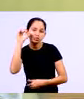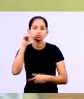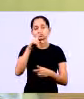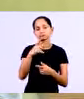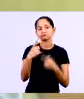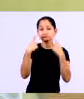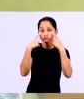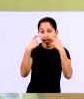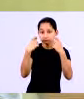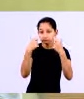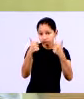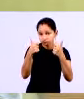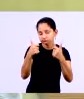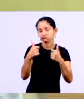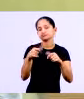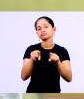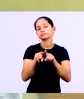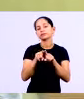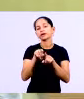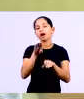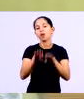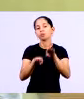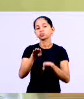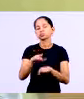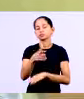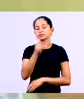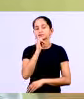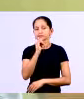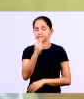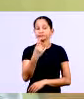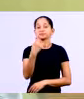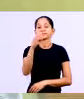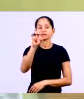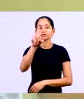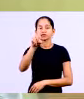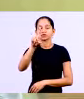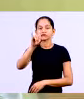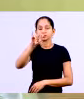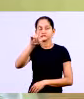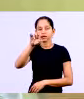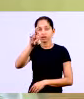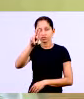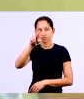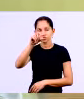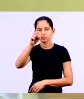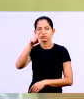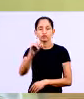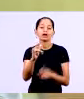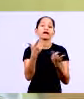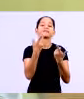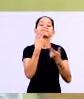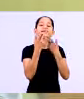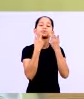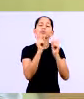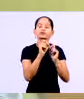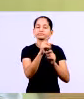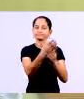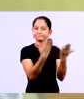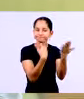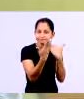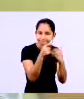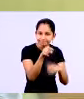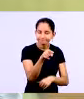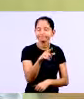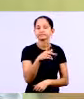então, pode aqui falar. no texto. É que a Edileuza, lá do Polo de Colorado, né, ela fala que